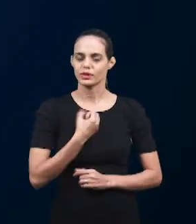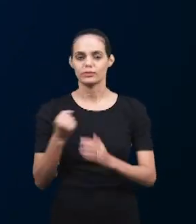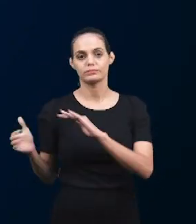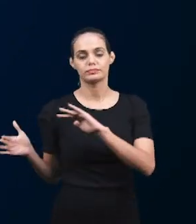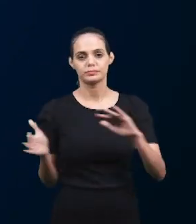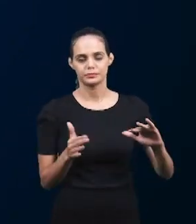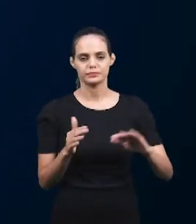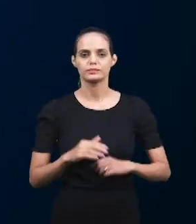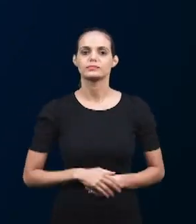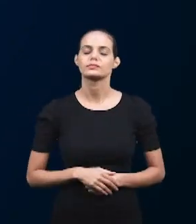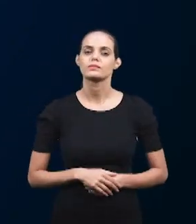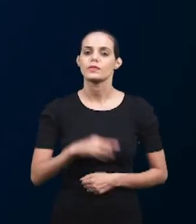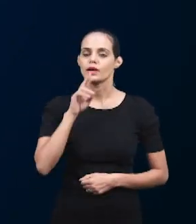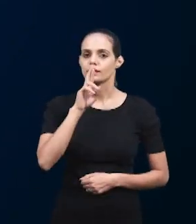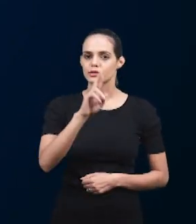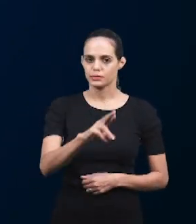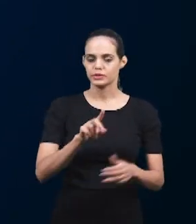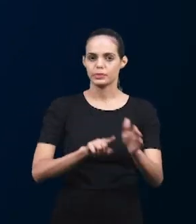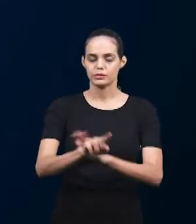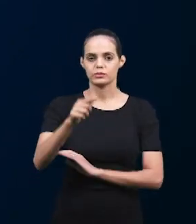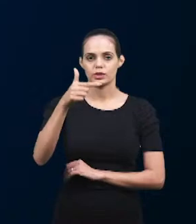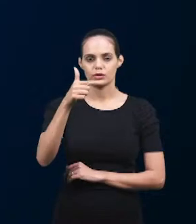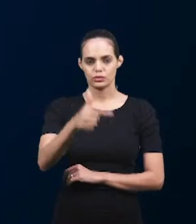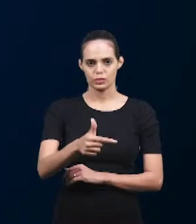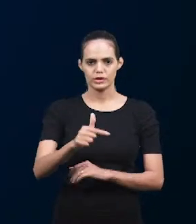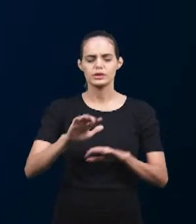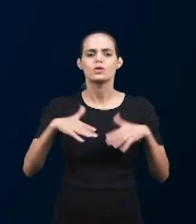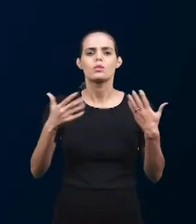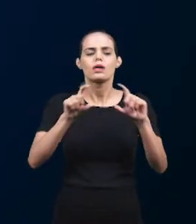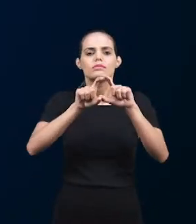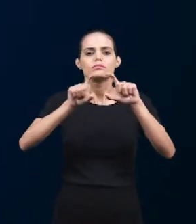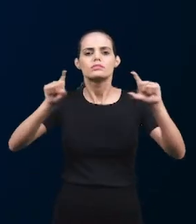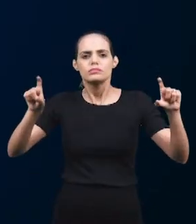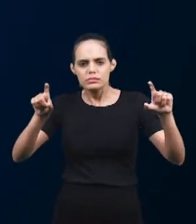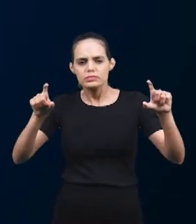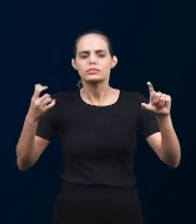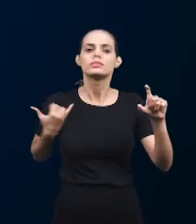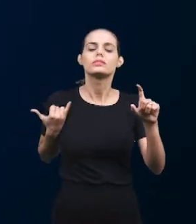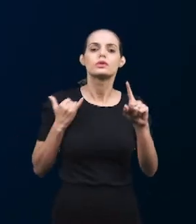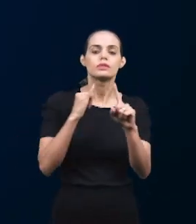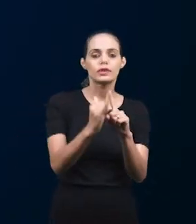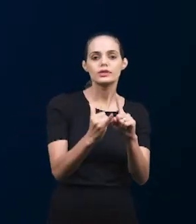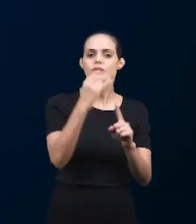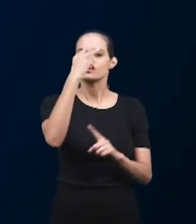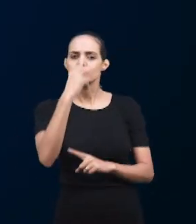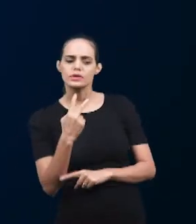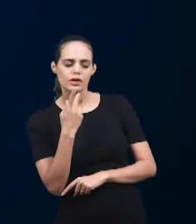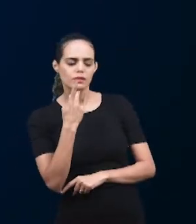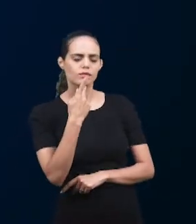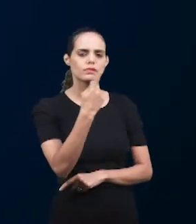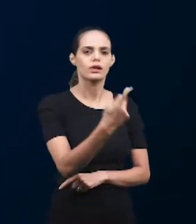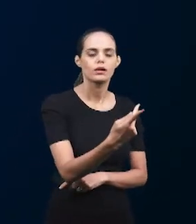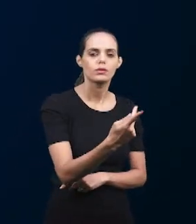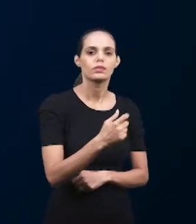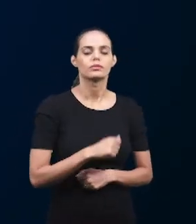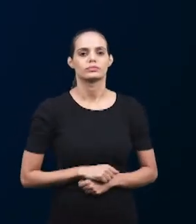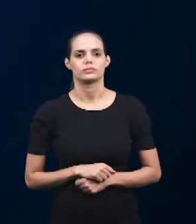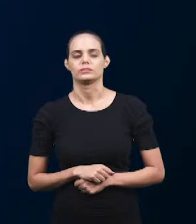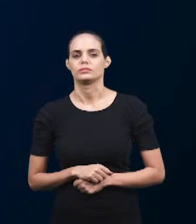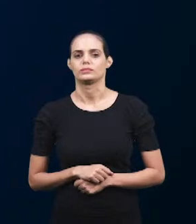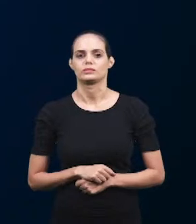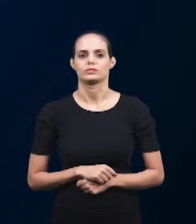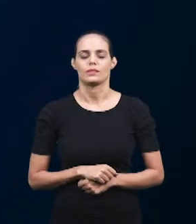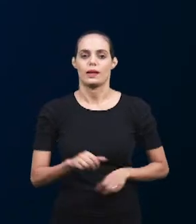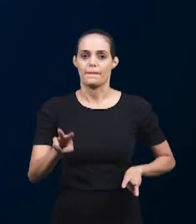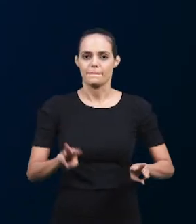número 2A sobre qual foi a expressão profética usada pelo cego Bartimeu, essa expressão está destacada no livro de